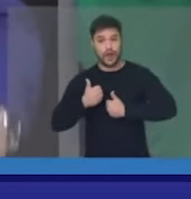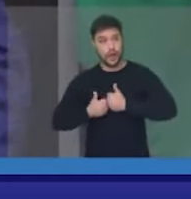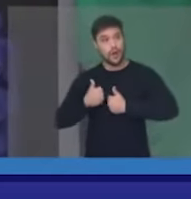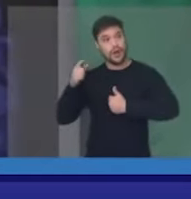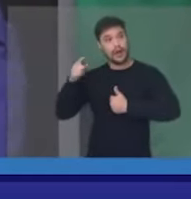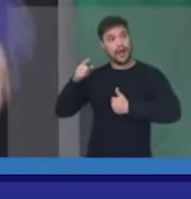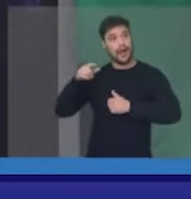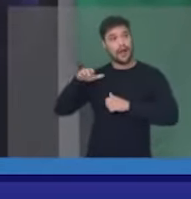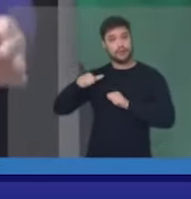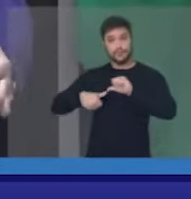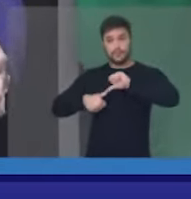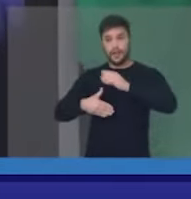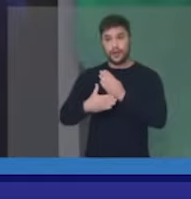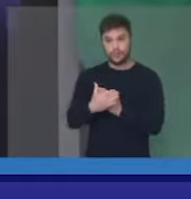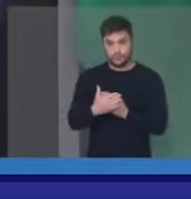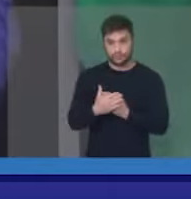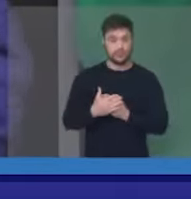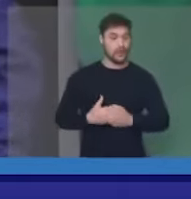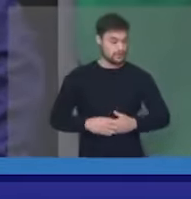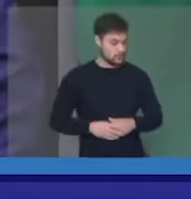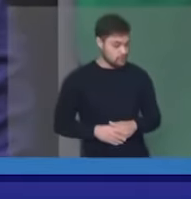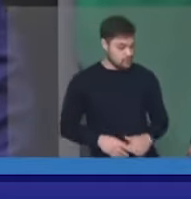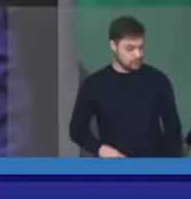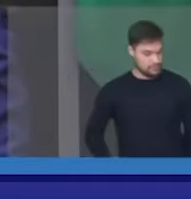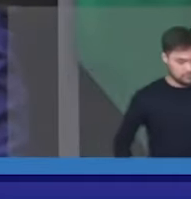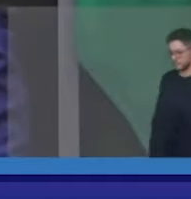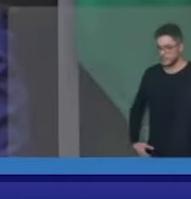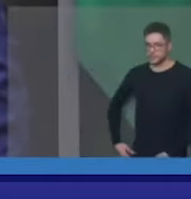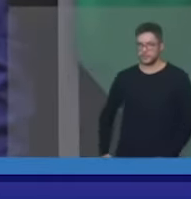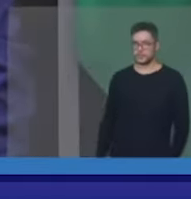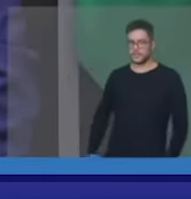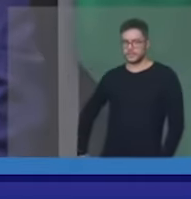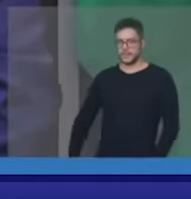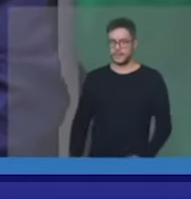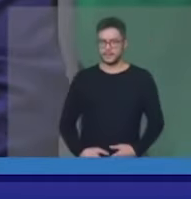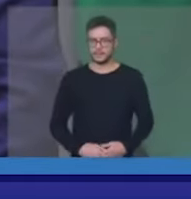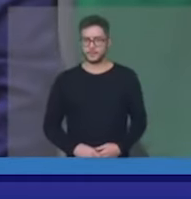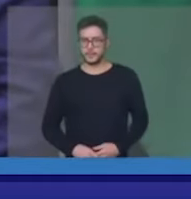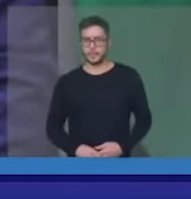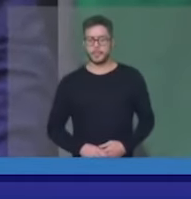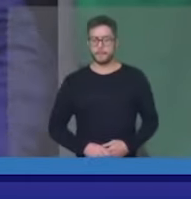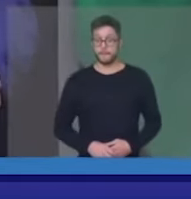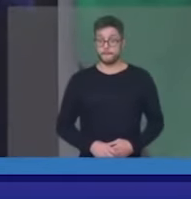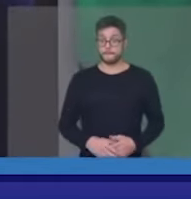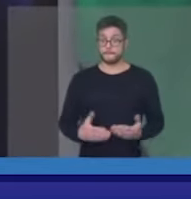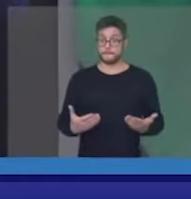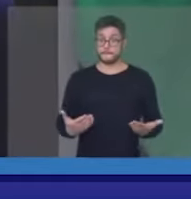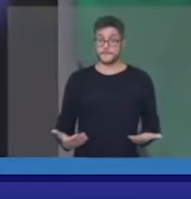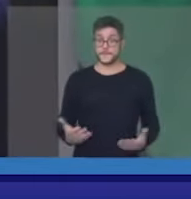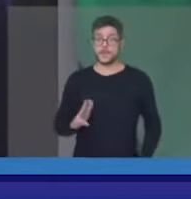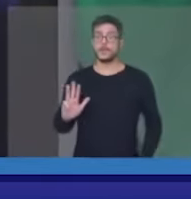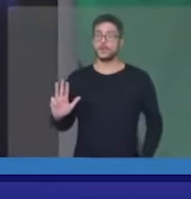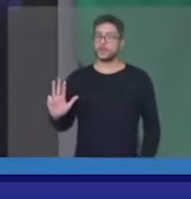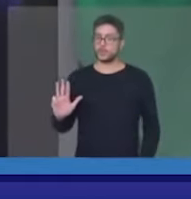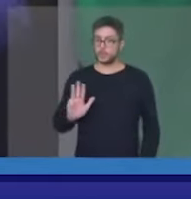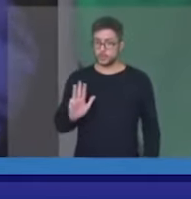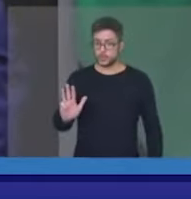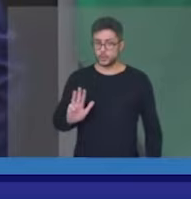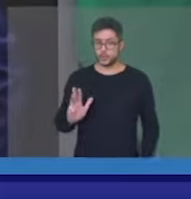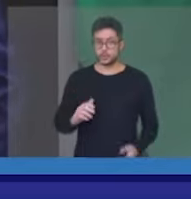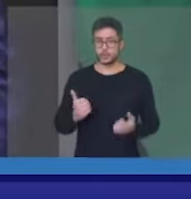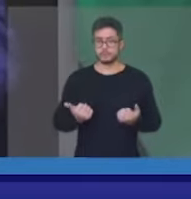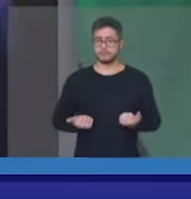Mercosul da Argentina do Uruguai Lula destina 7 bilhões 200